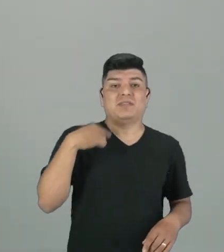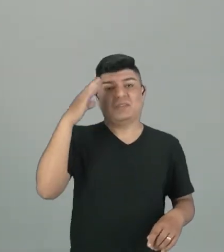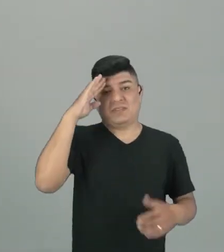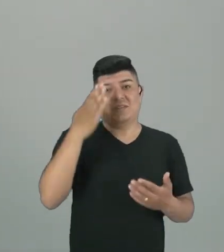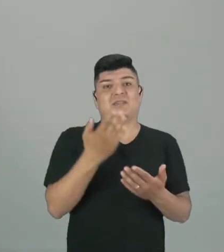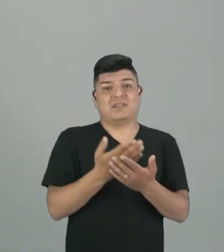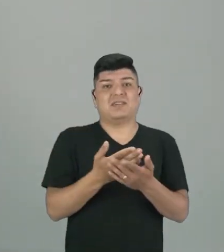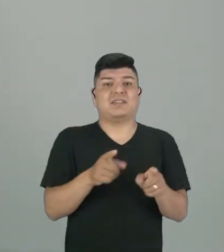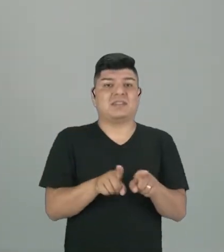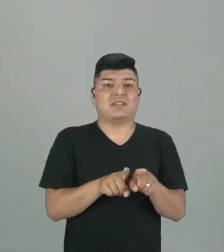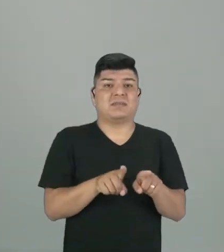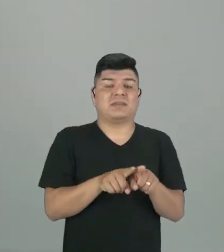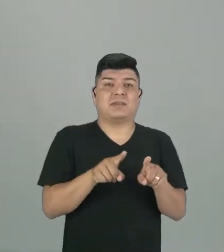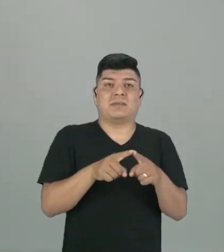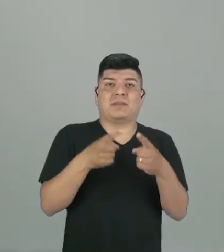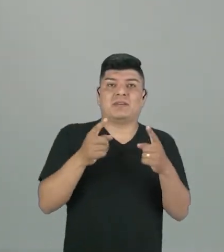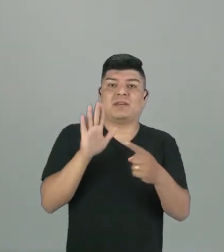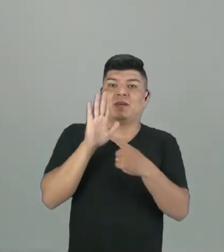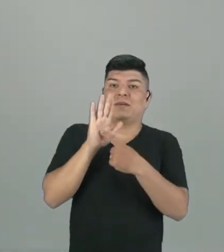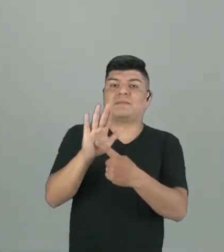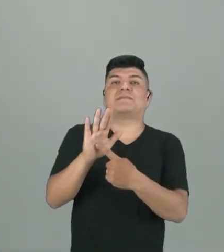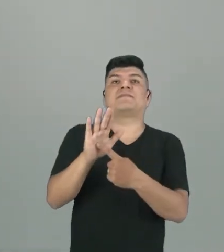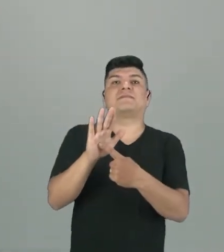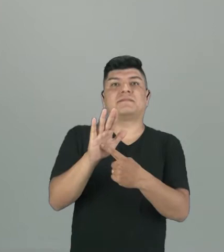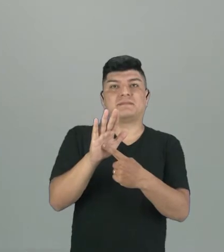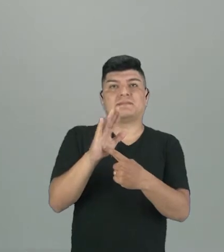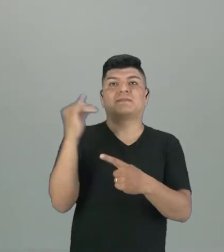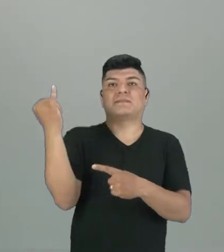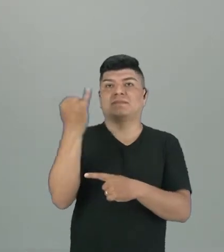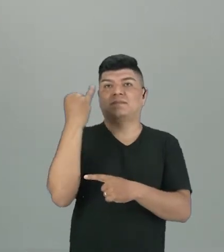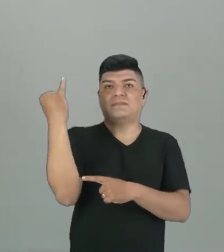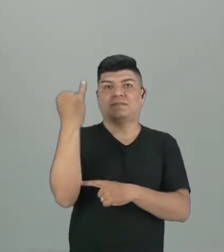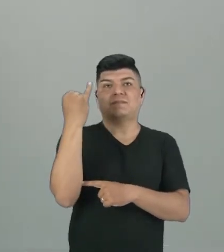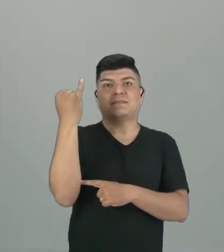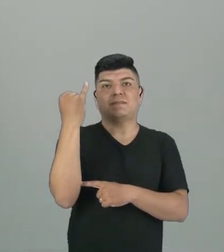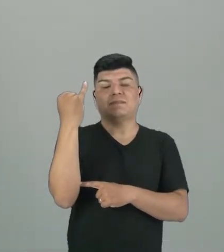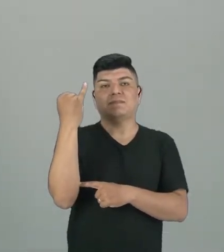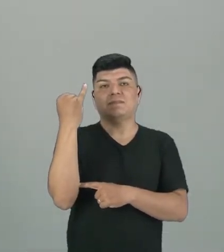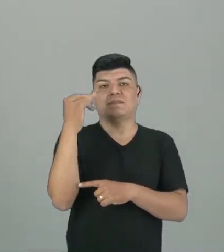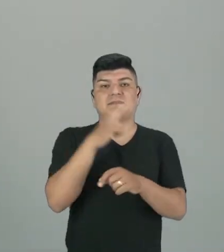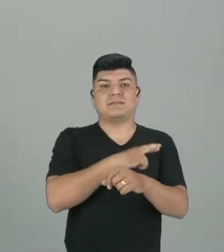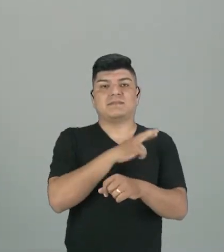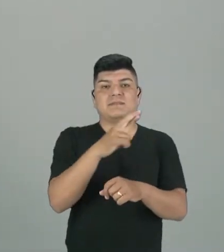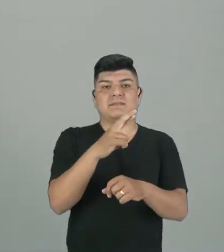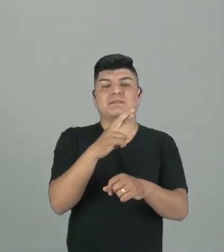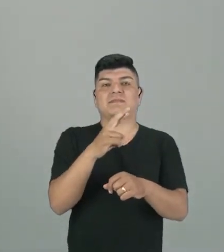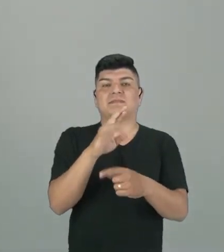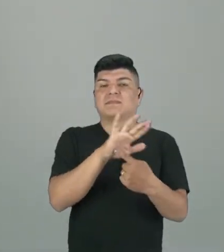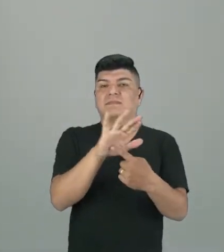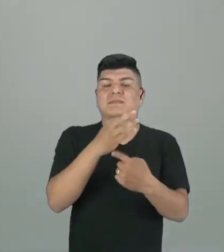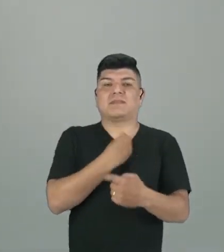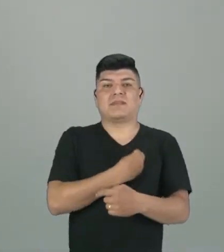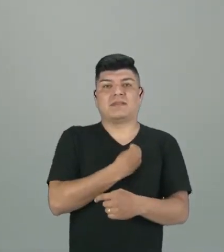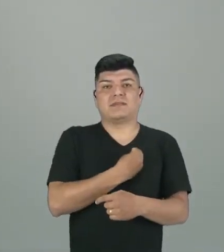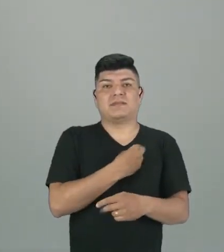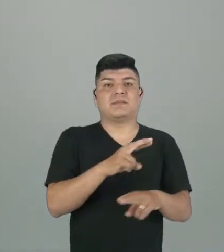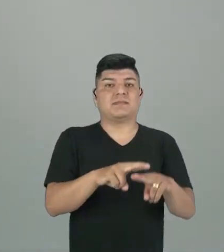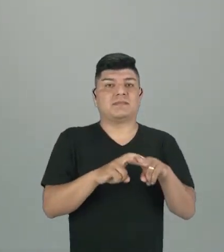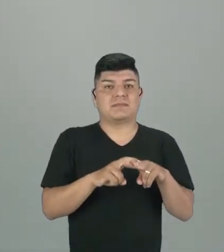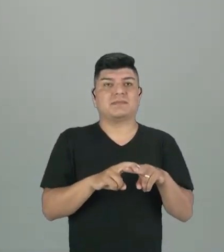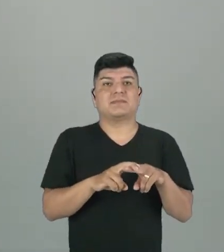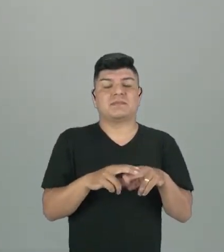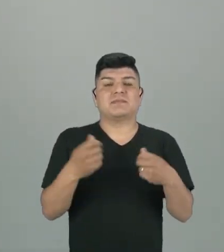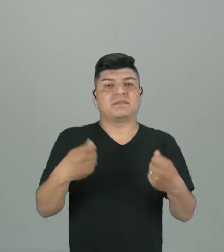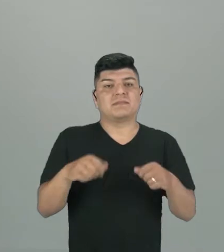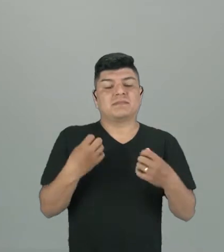também, mas é só para destacar a importância que as religiões dão à vida. Então, isso deve